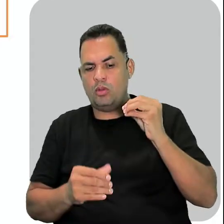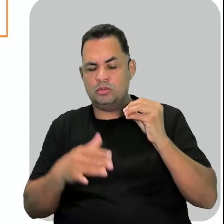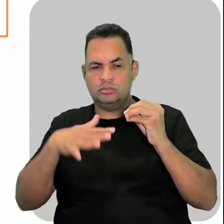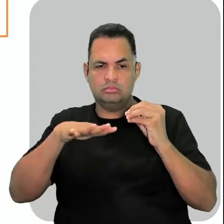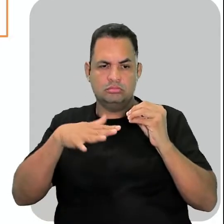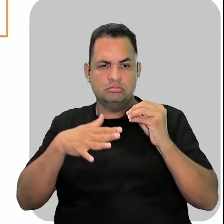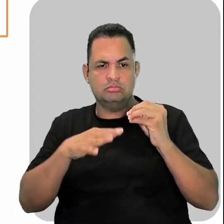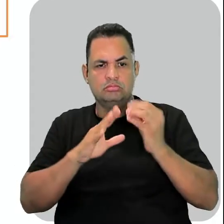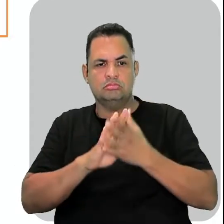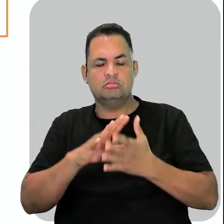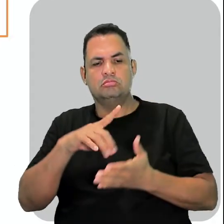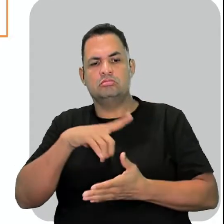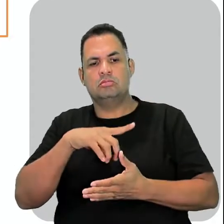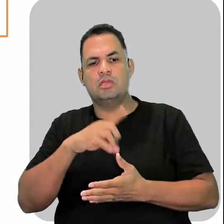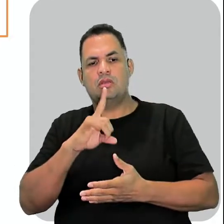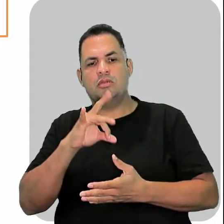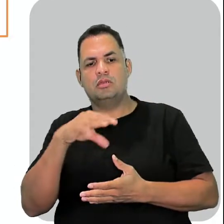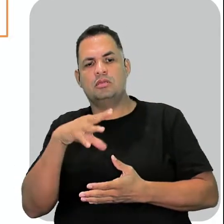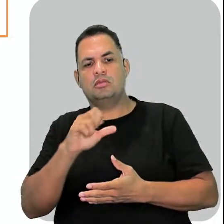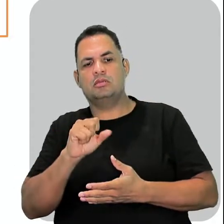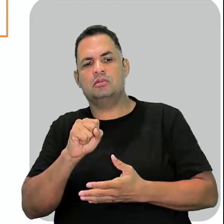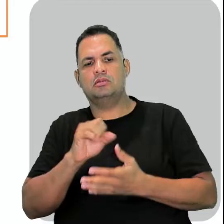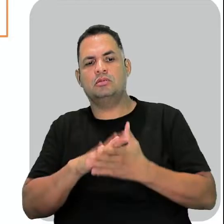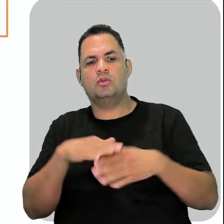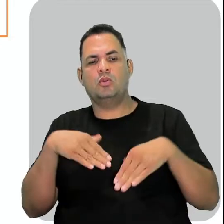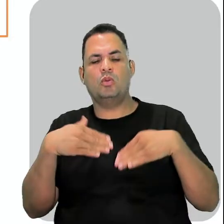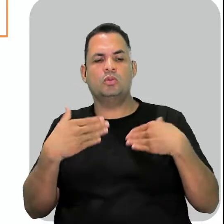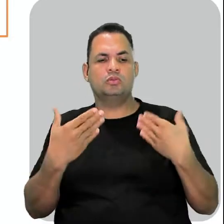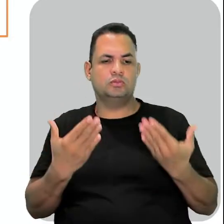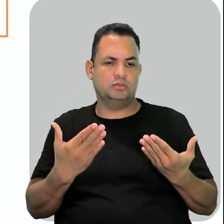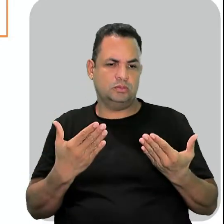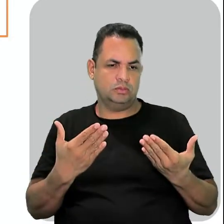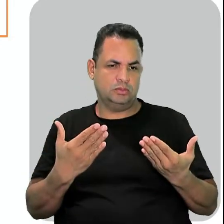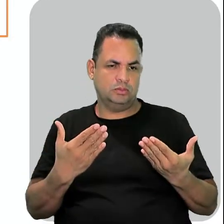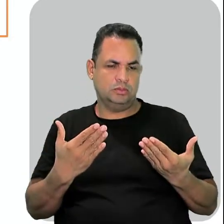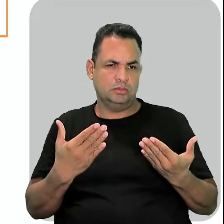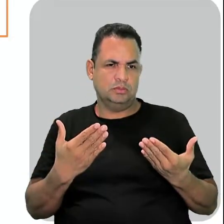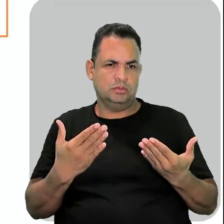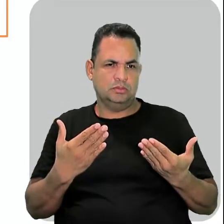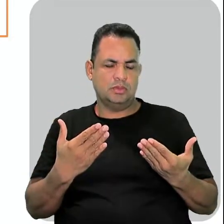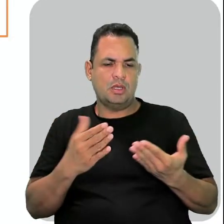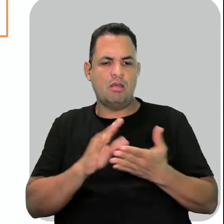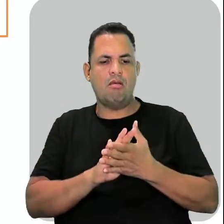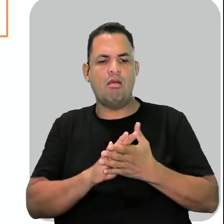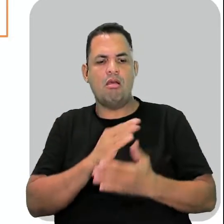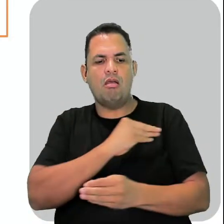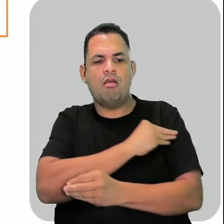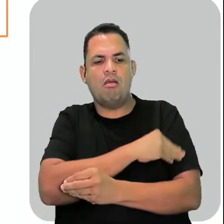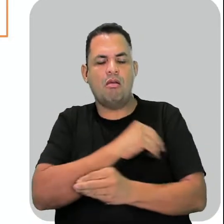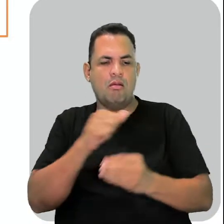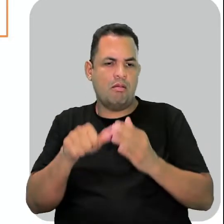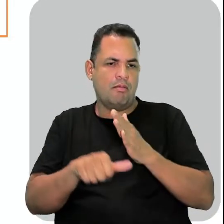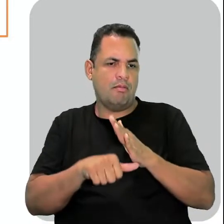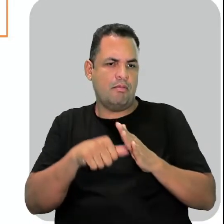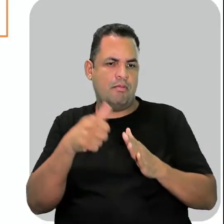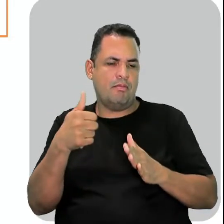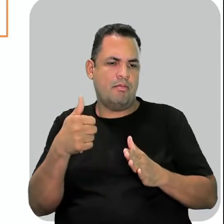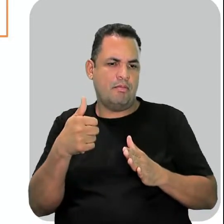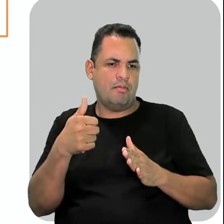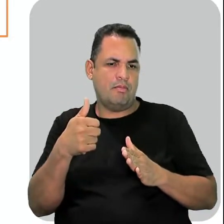parcial dele, eu vou formar aldeídos. Quando o álcool é primário e eu tenho a